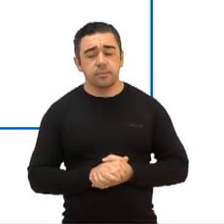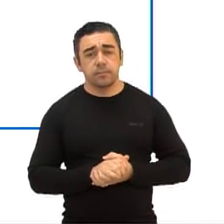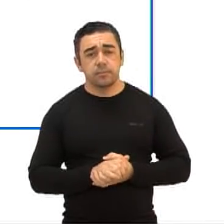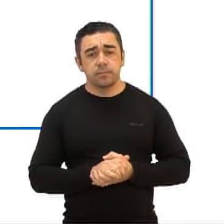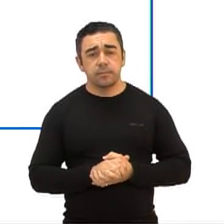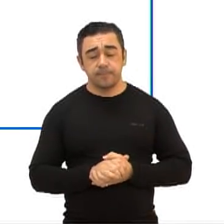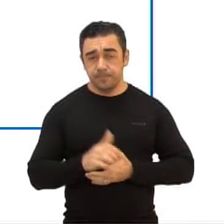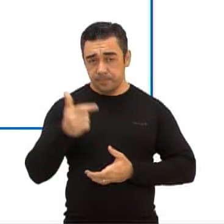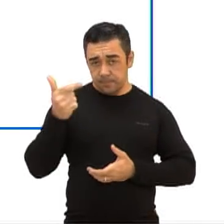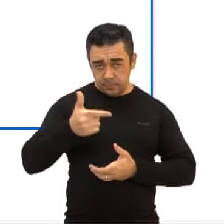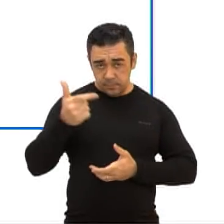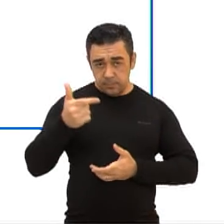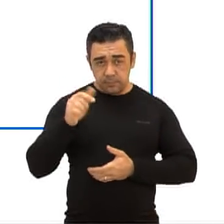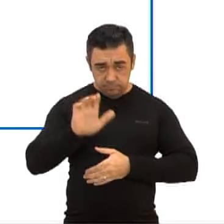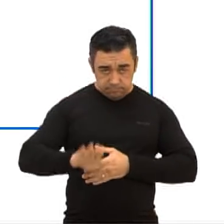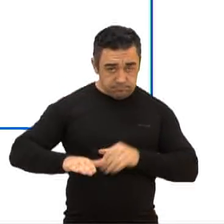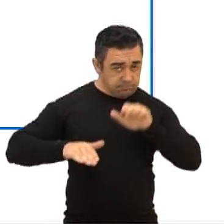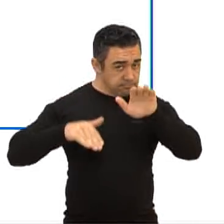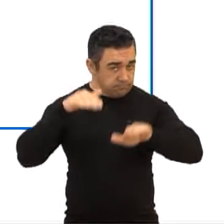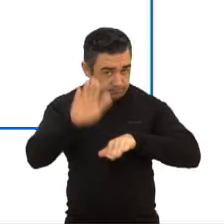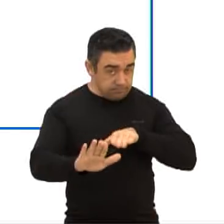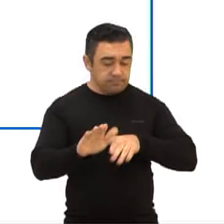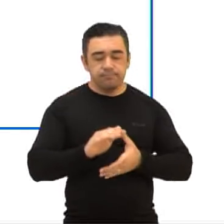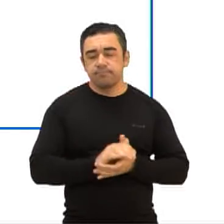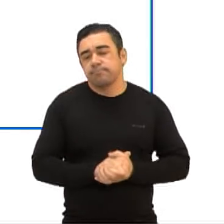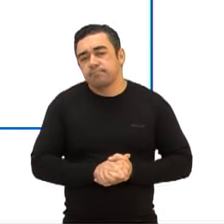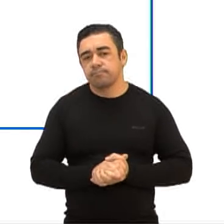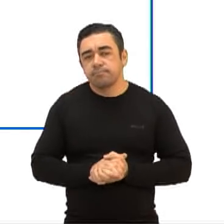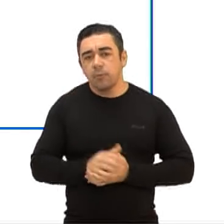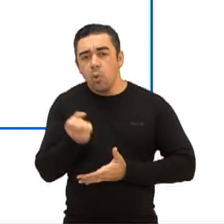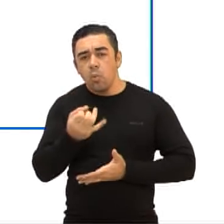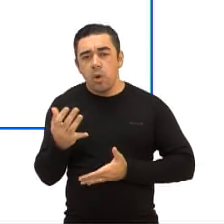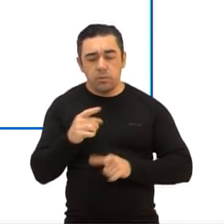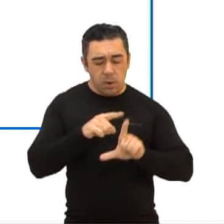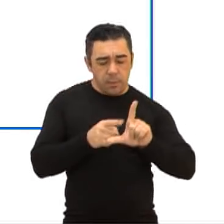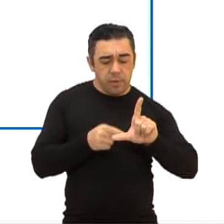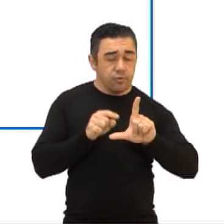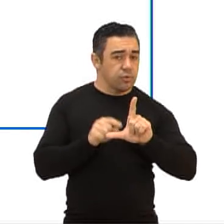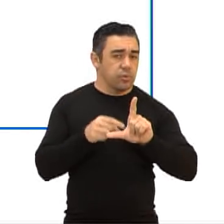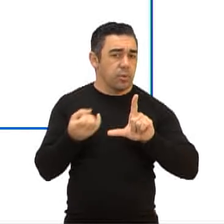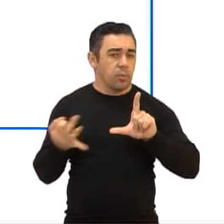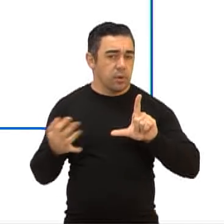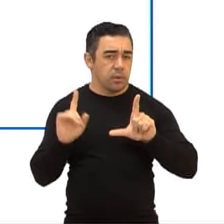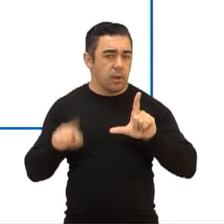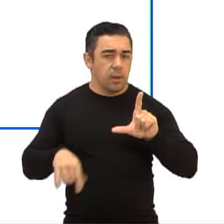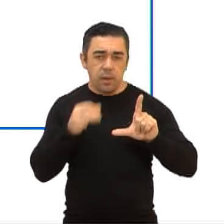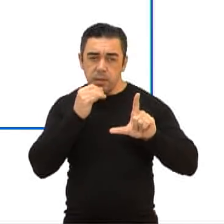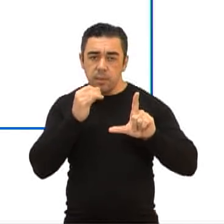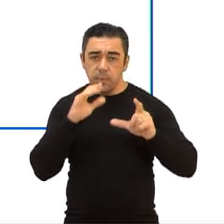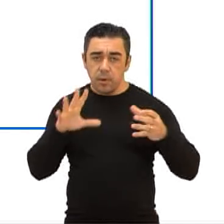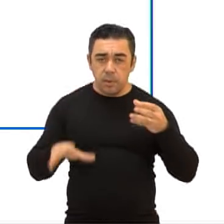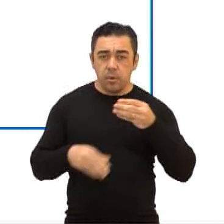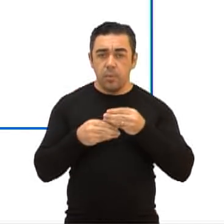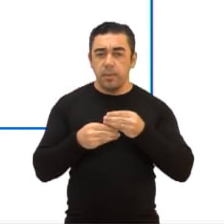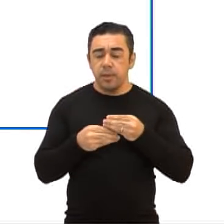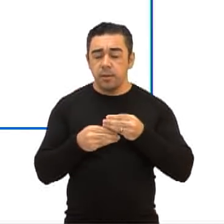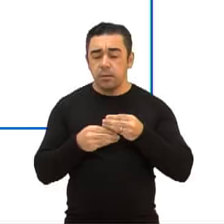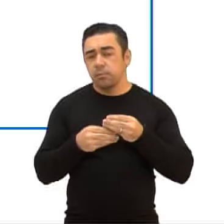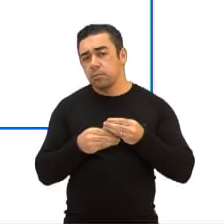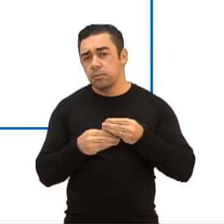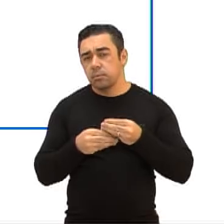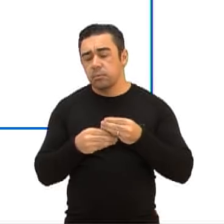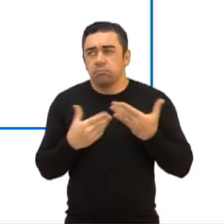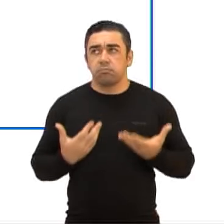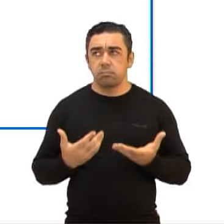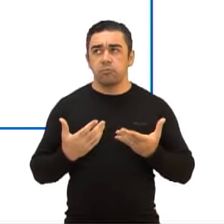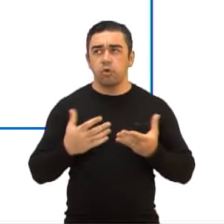Nosso segundo passo. A medida desse ângulo é igual à medida do seu complementar. Quem